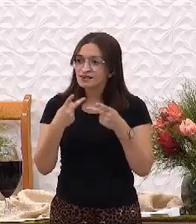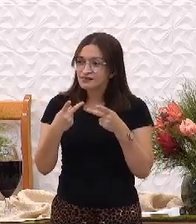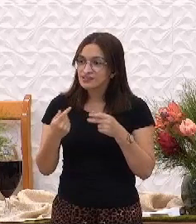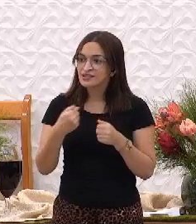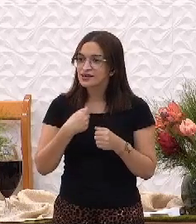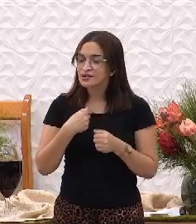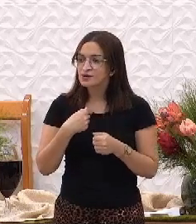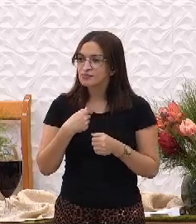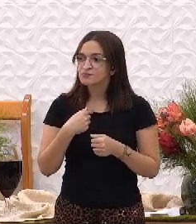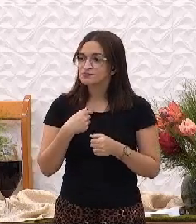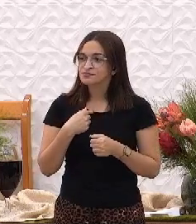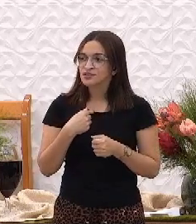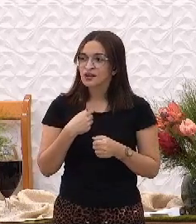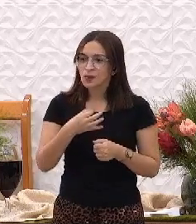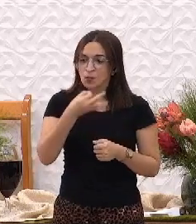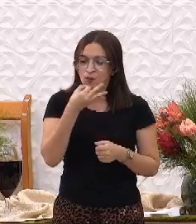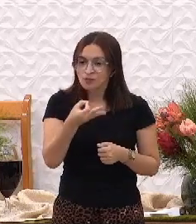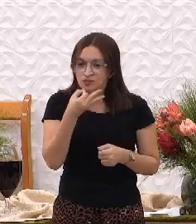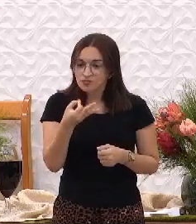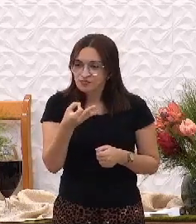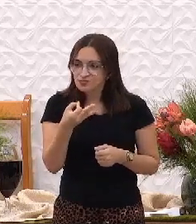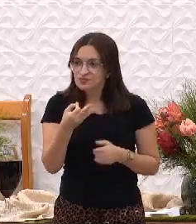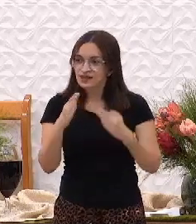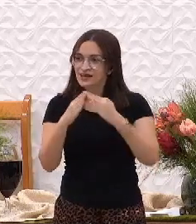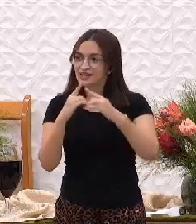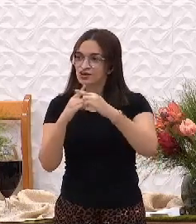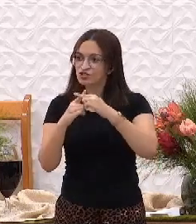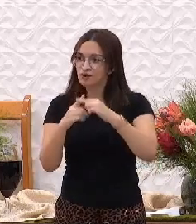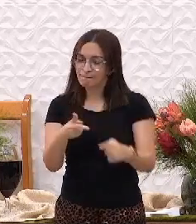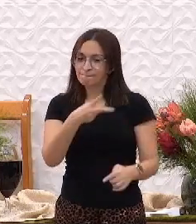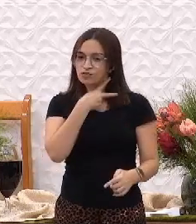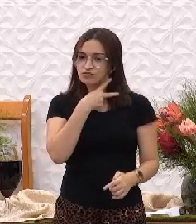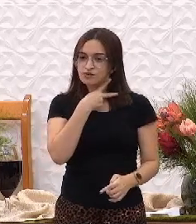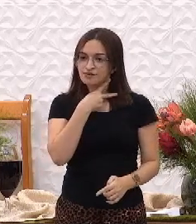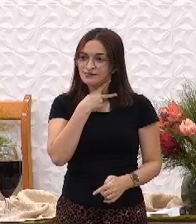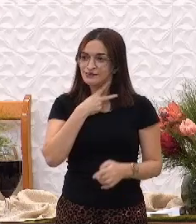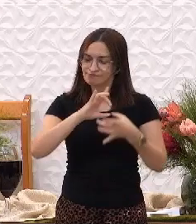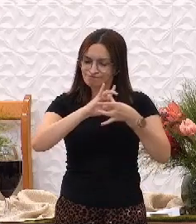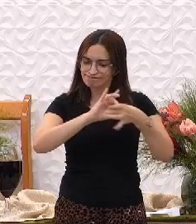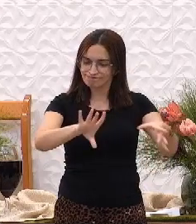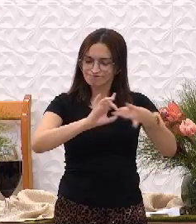E aí você chegou a falar agora no final um pouco sobre isso, assim. Mas eu fiquei pensando